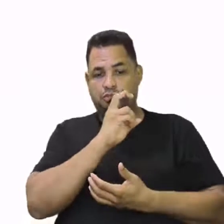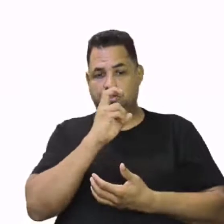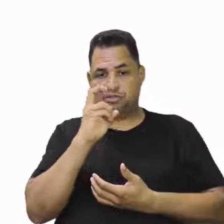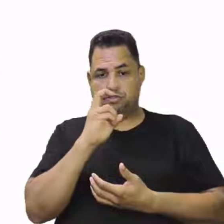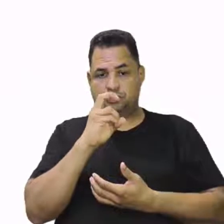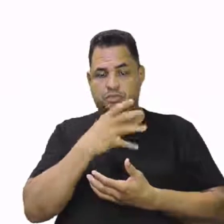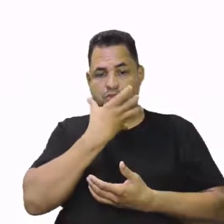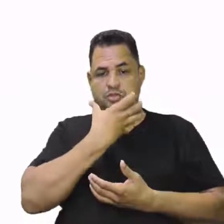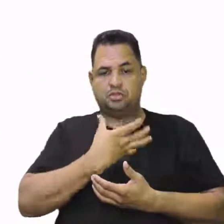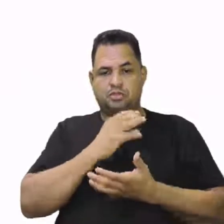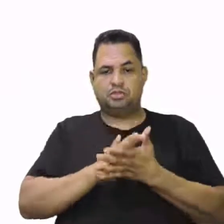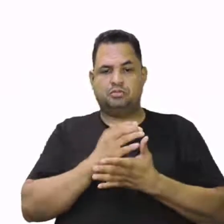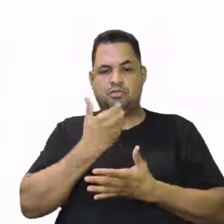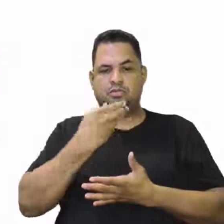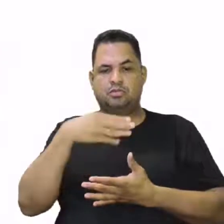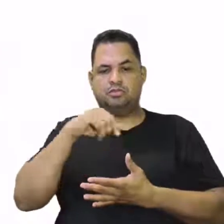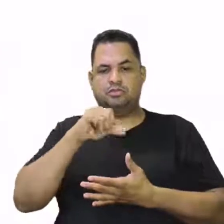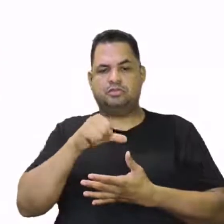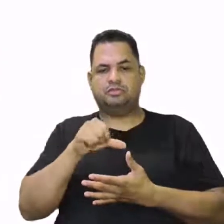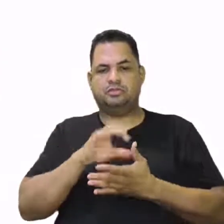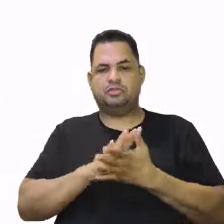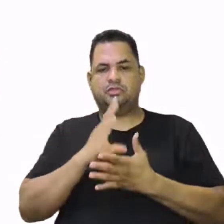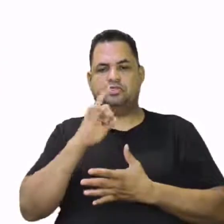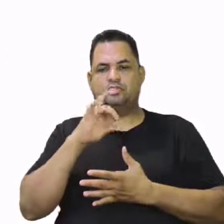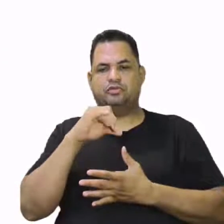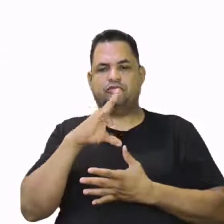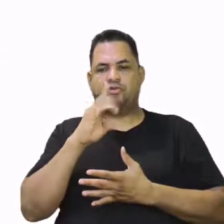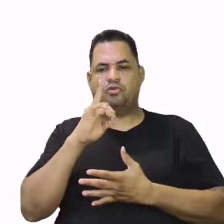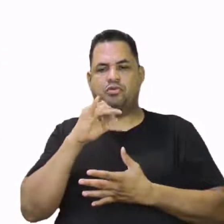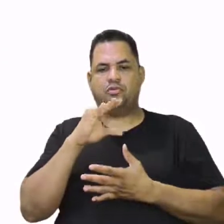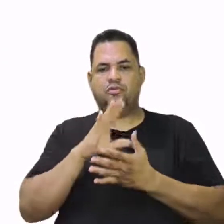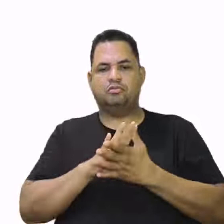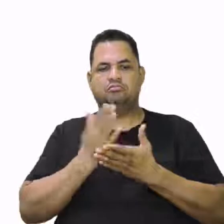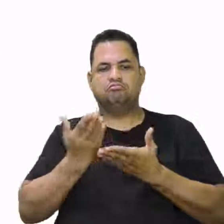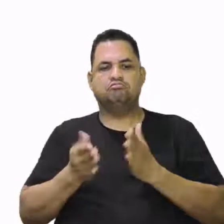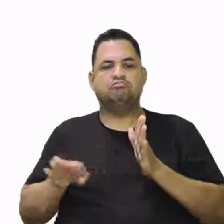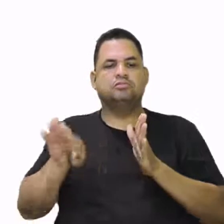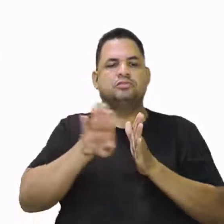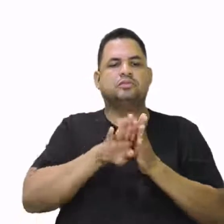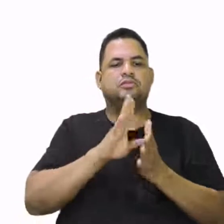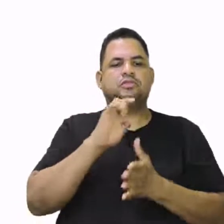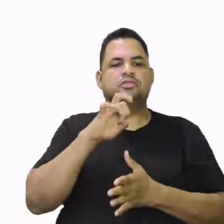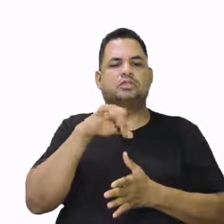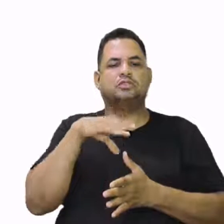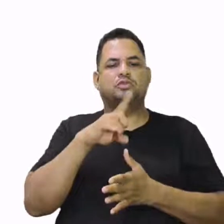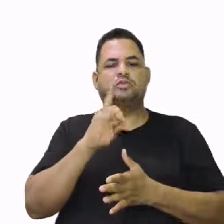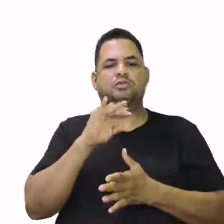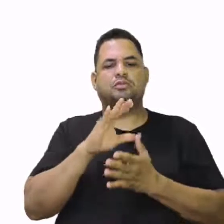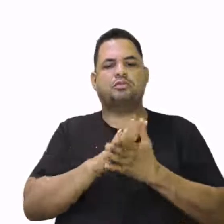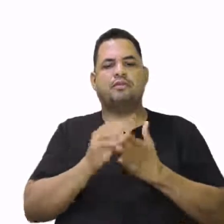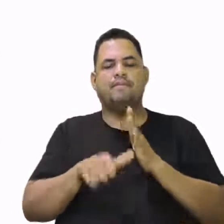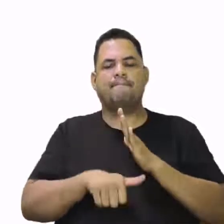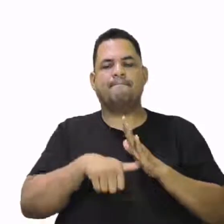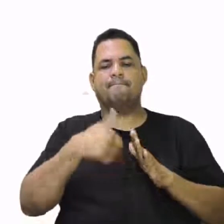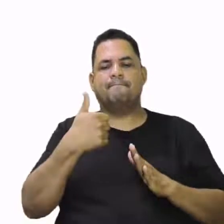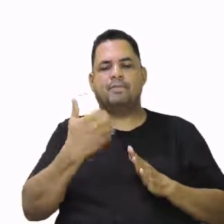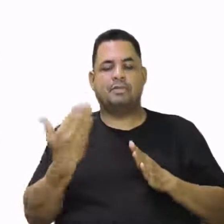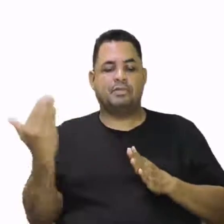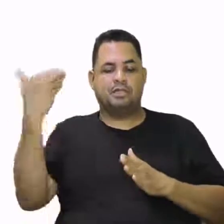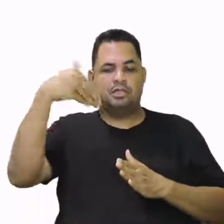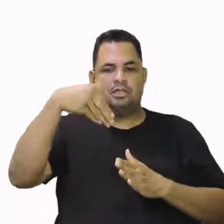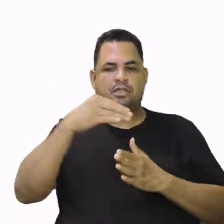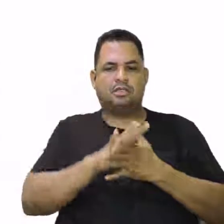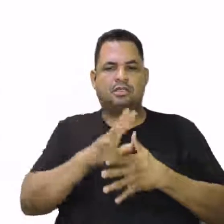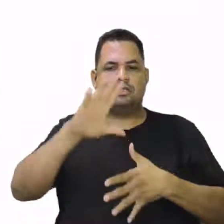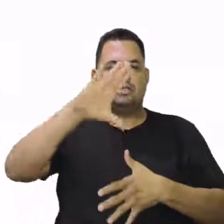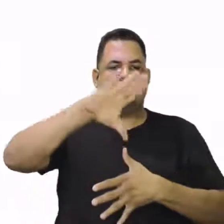1492, o Cristóvão Colombo desembarcou em Santo Domingo na sua primeira vinda à América, se